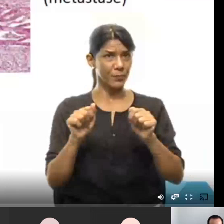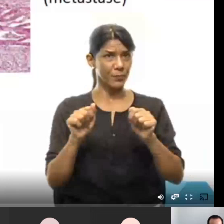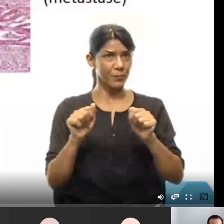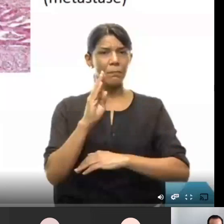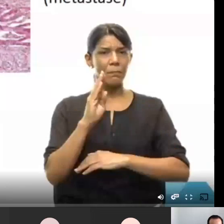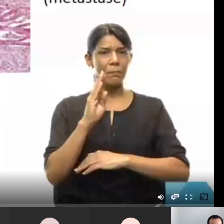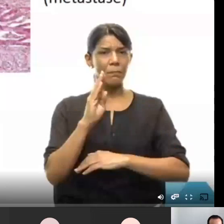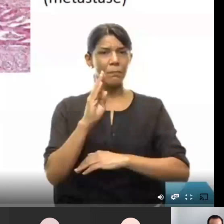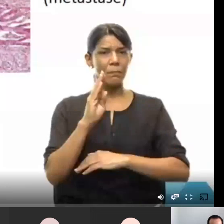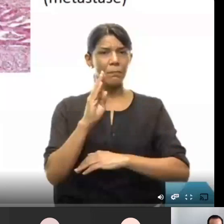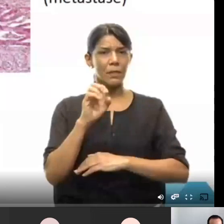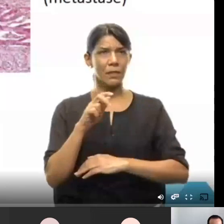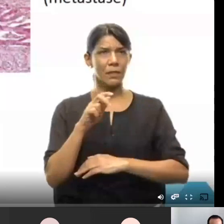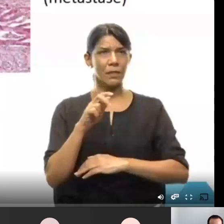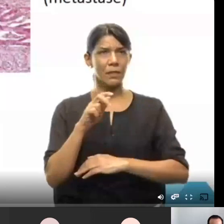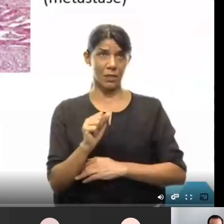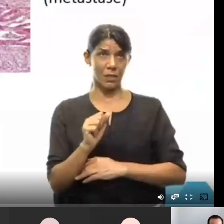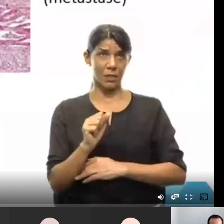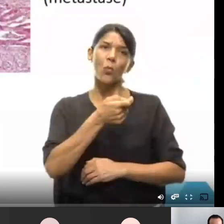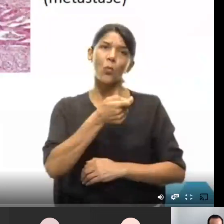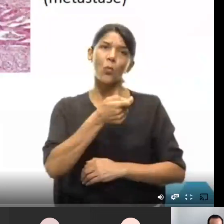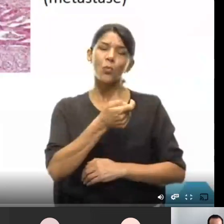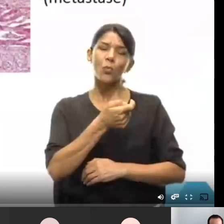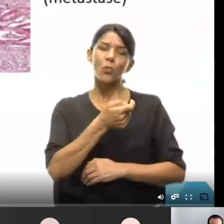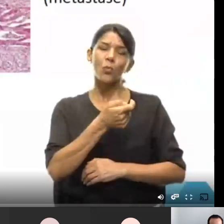ok? Pouca